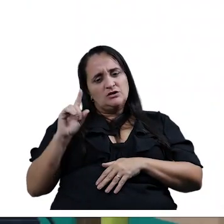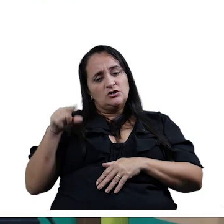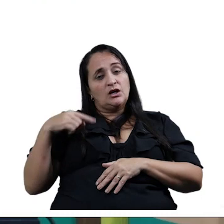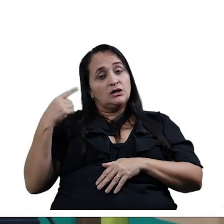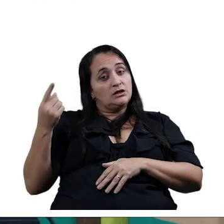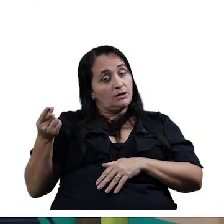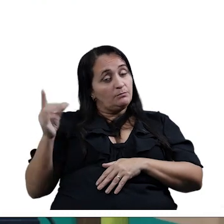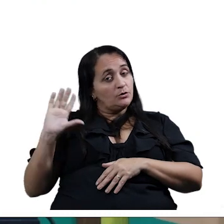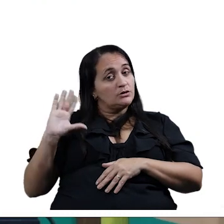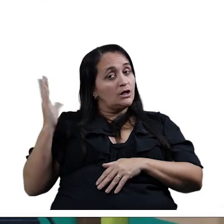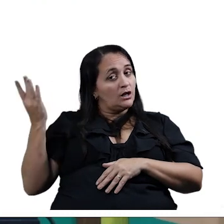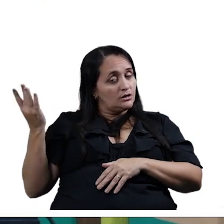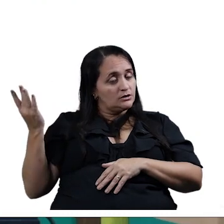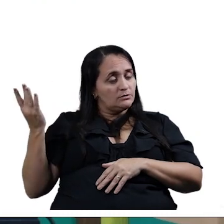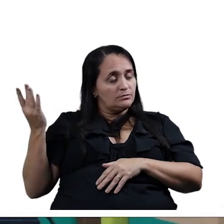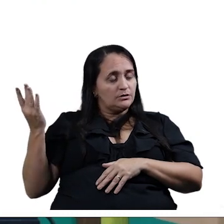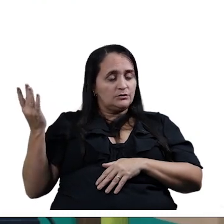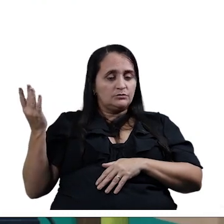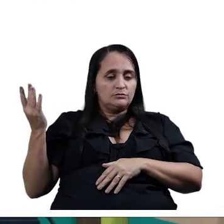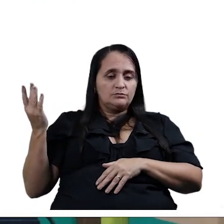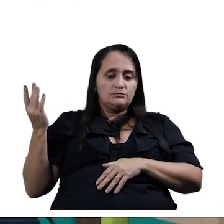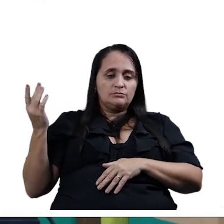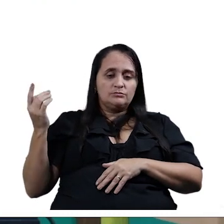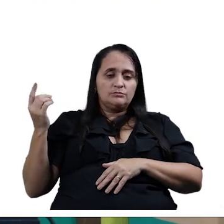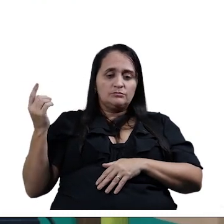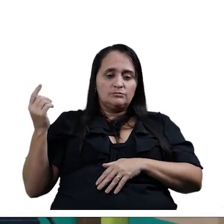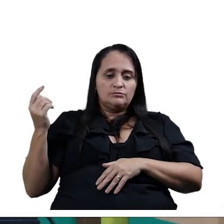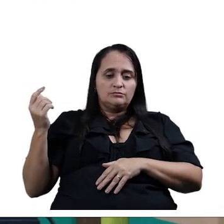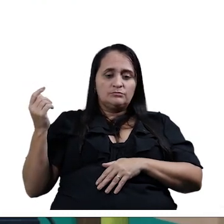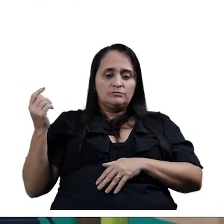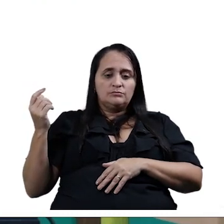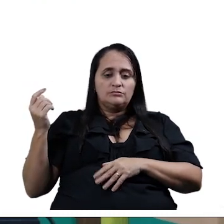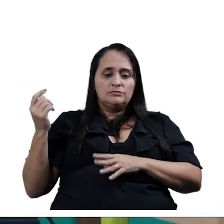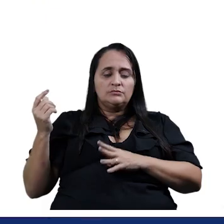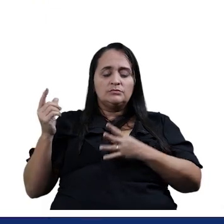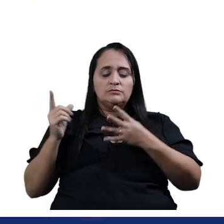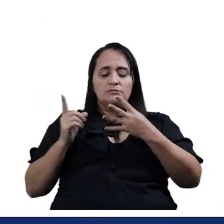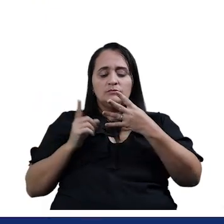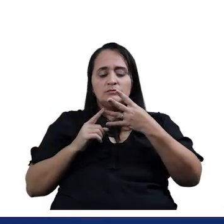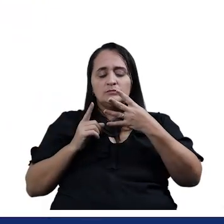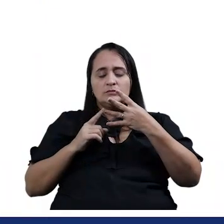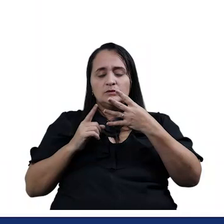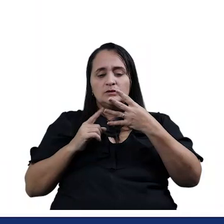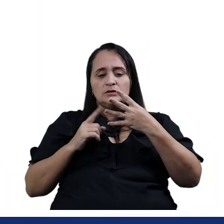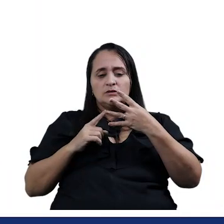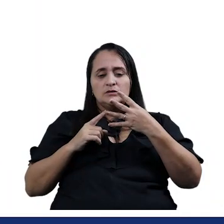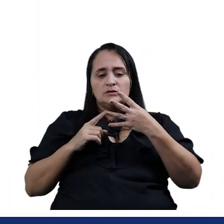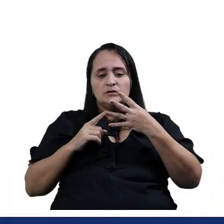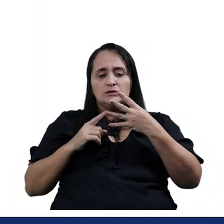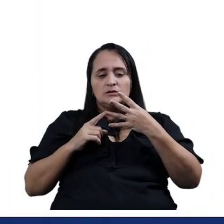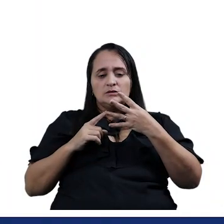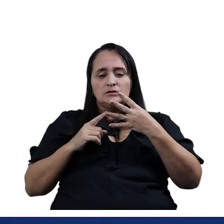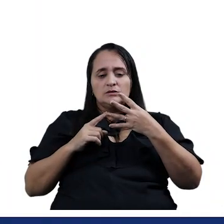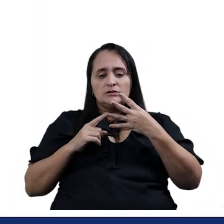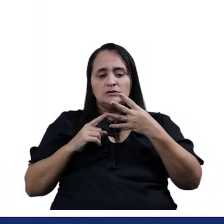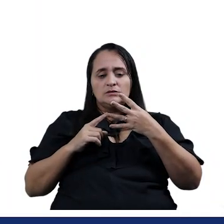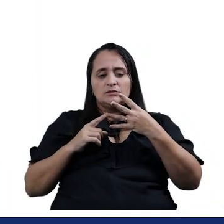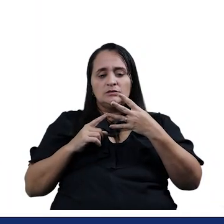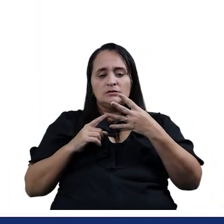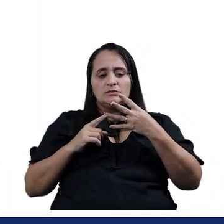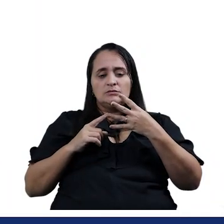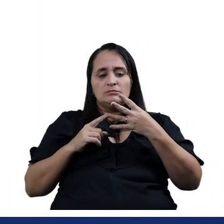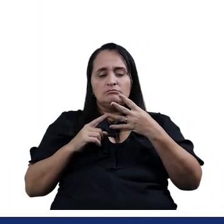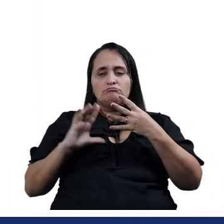seja, já depois dela ter começado a tratar o problema, tá? A letra C diz,